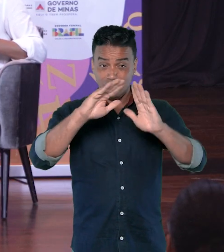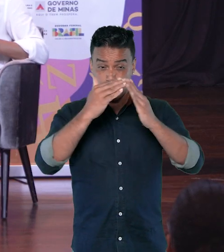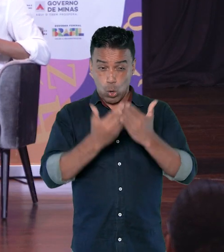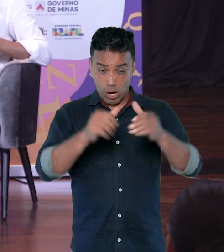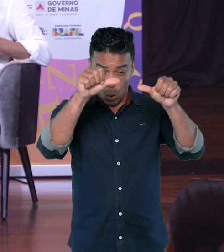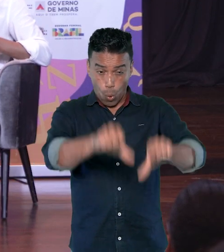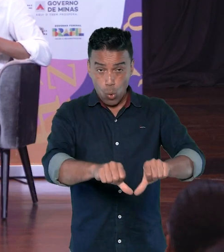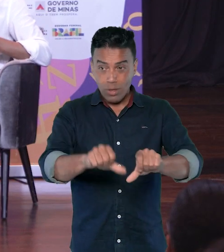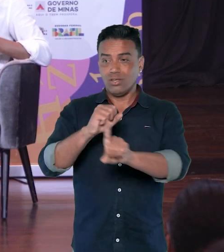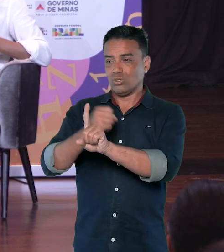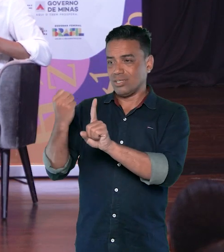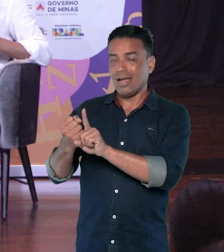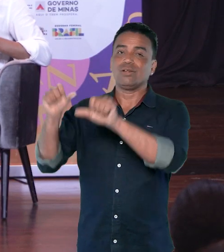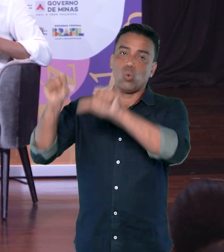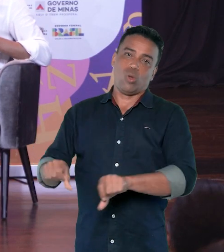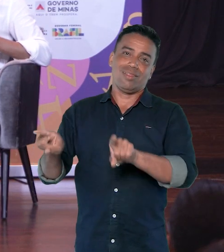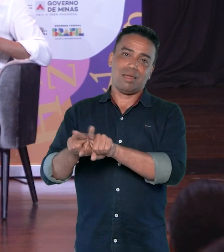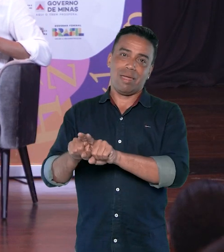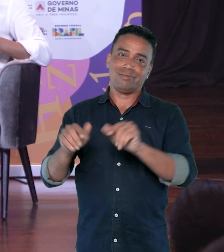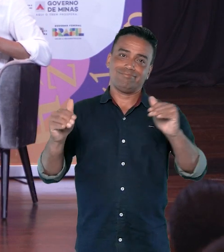porque a sociedade vai mal. Né?